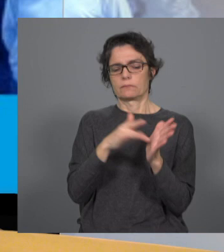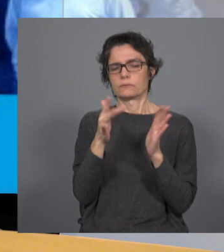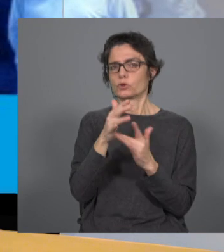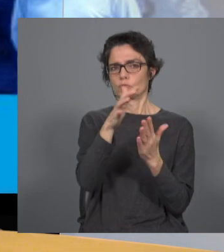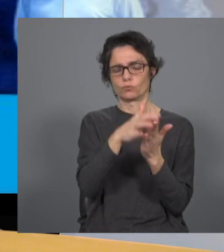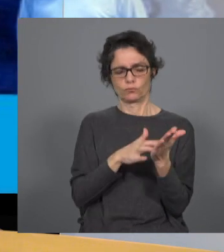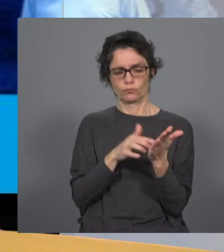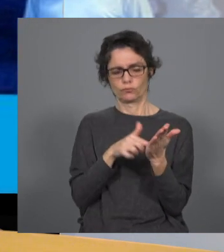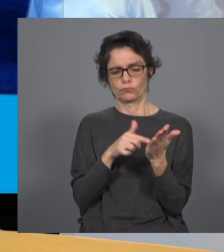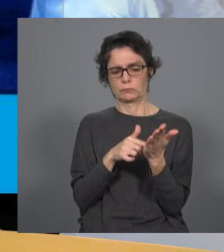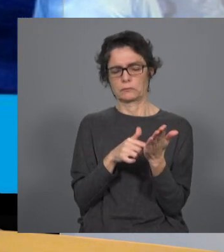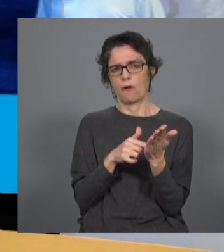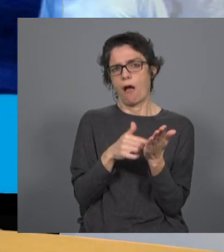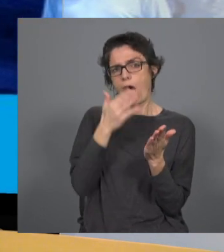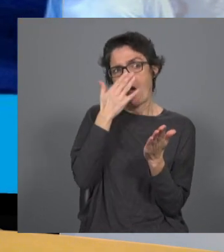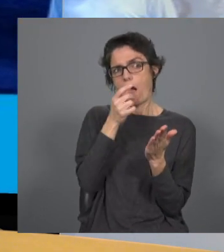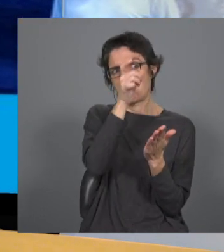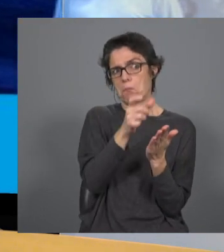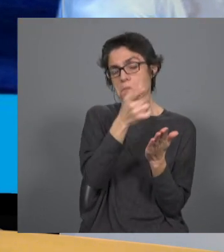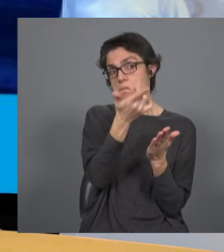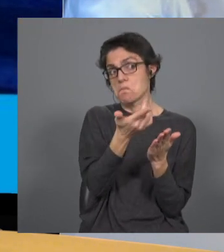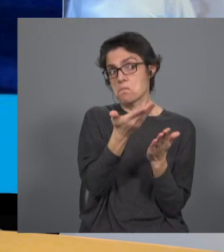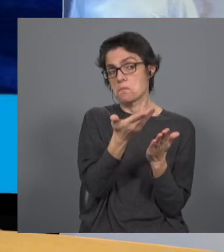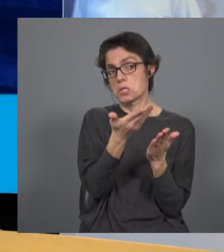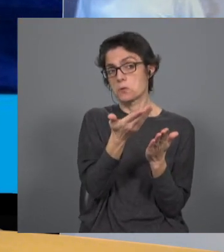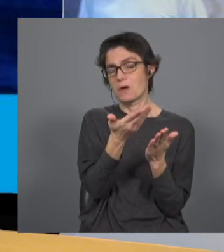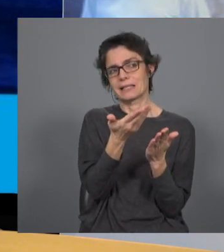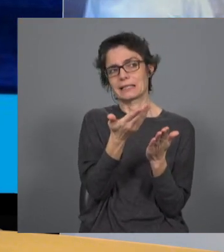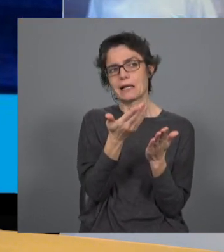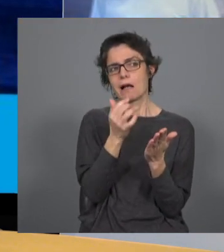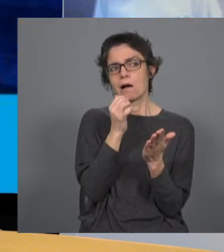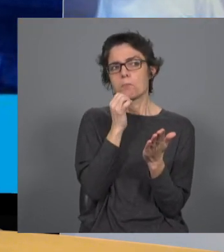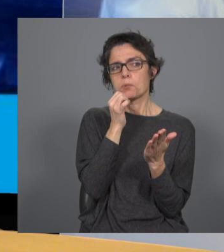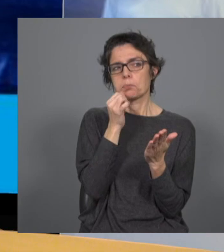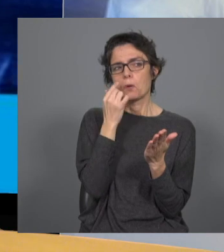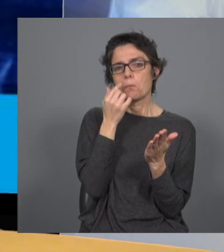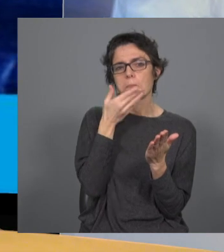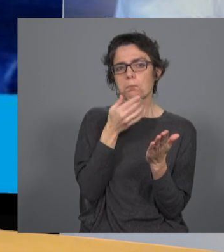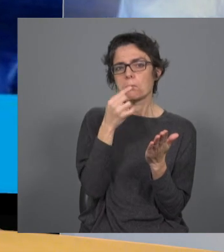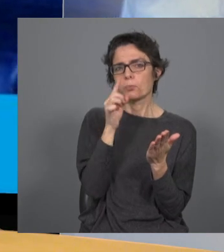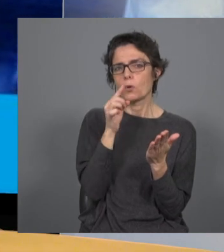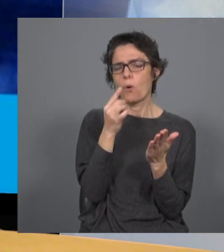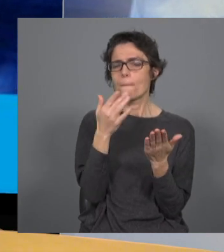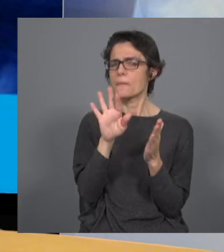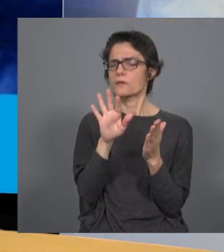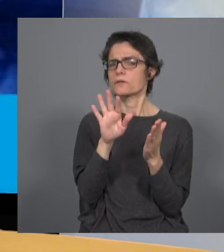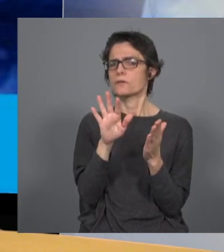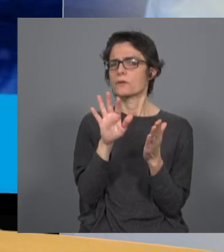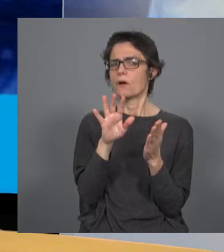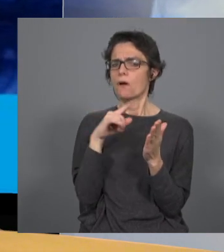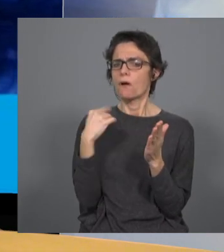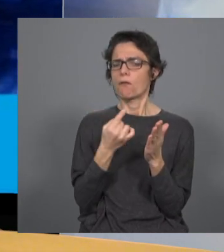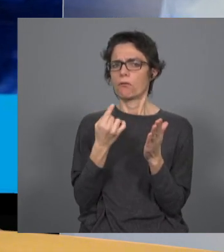por completo quem ele representava. No entanto, somos confrontados com uma